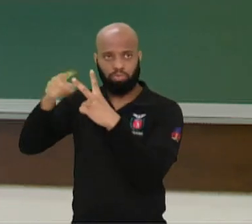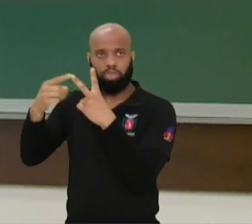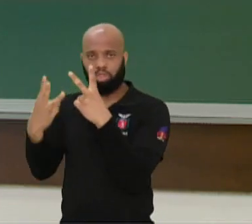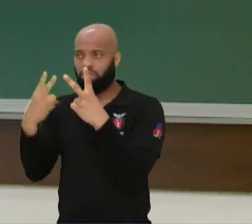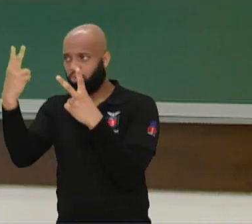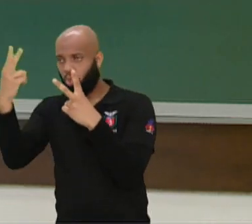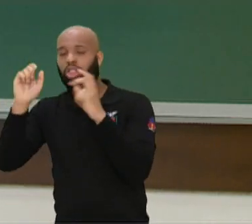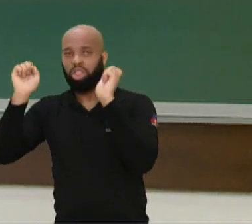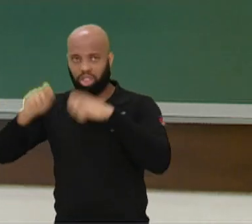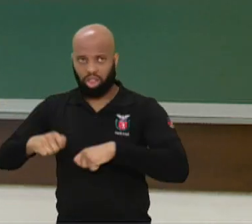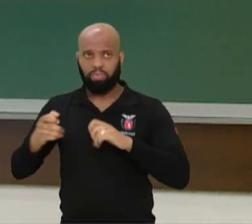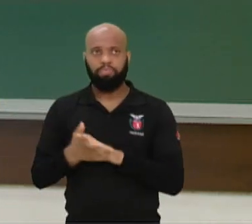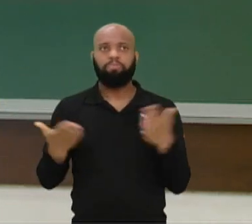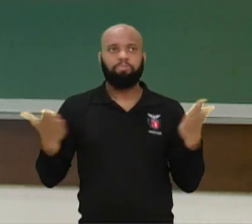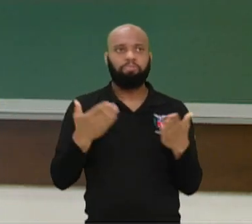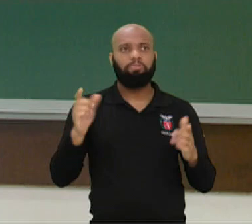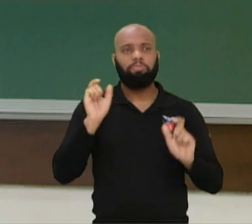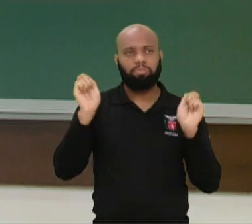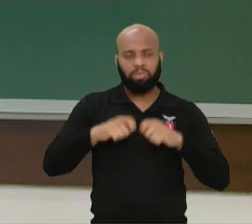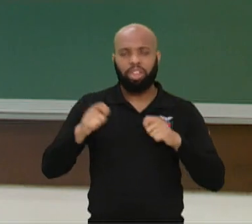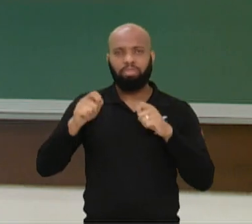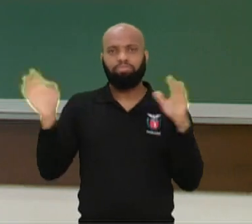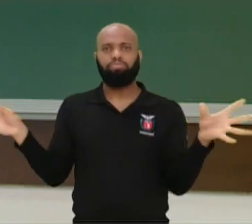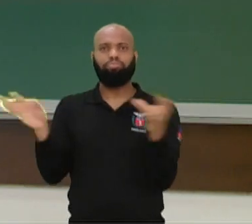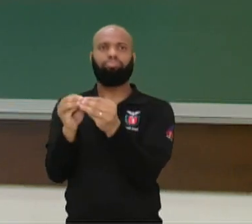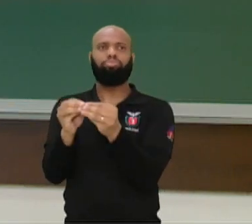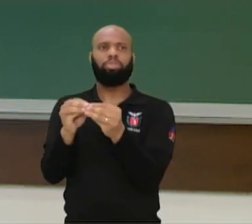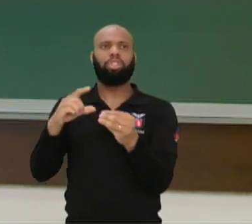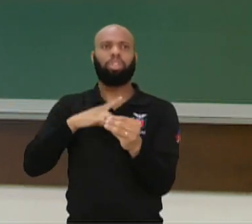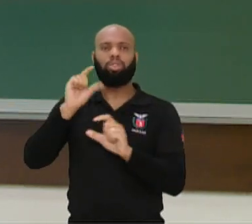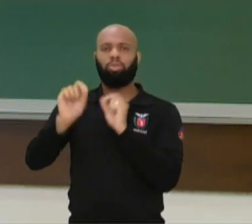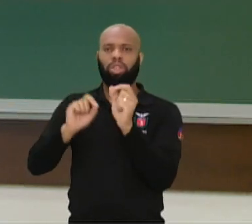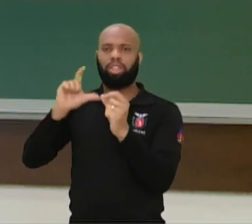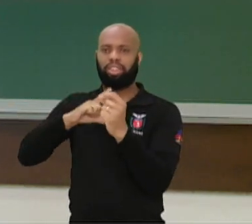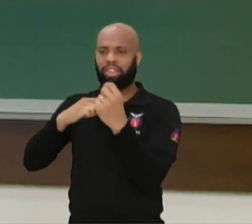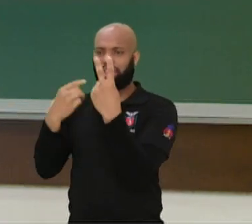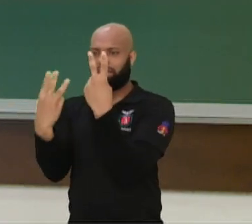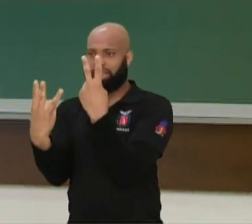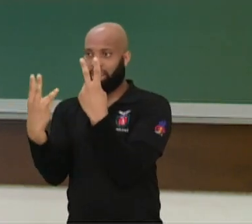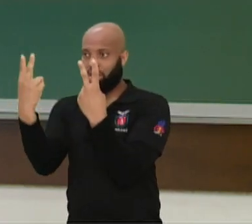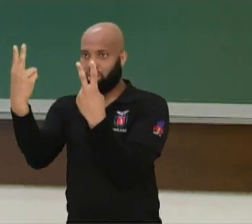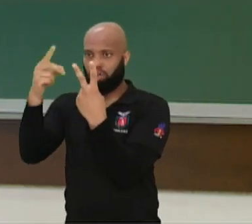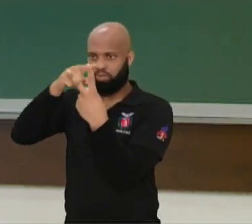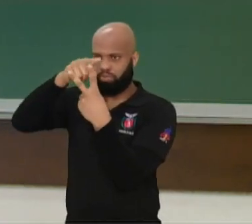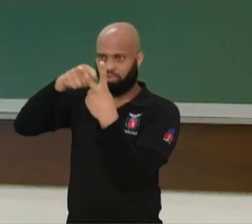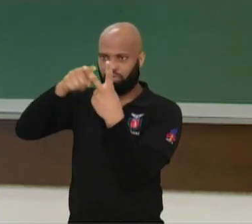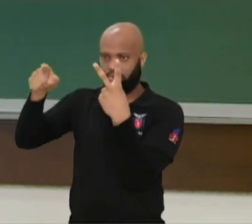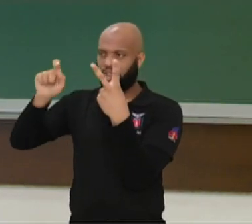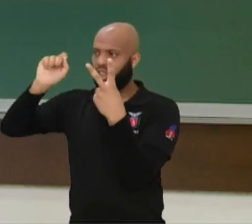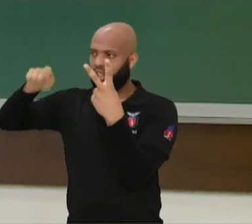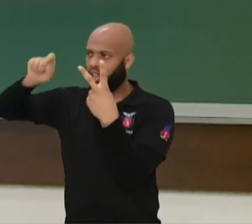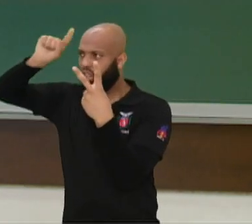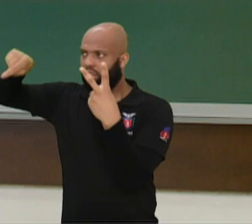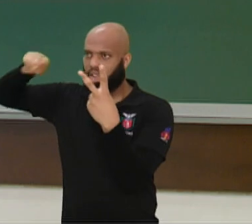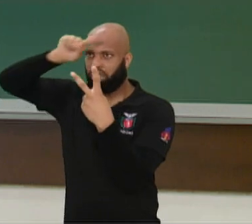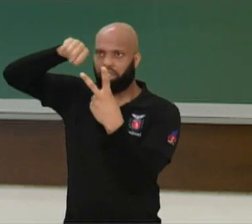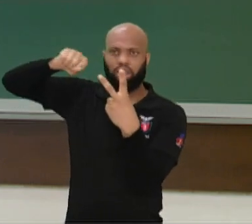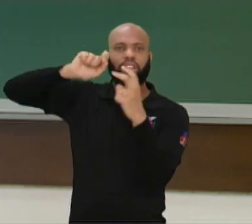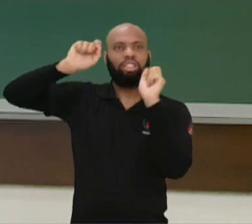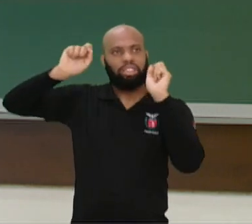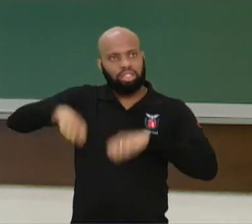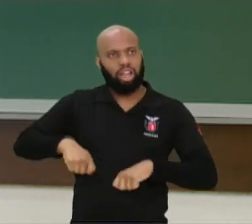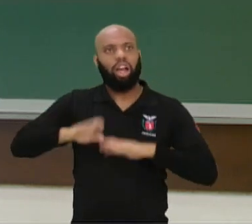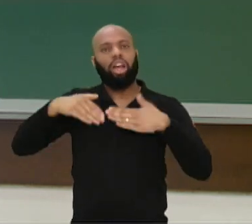de radiciação, eu posso simplificar o 2, que é expoente do radicando, com o 2, que